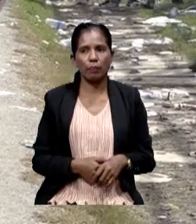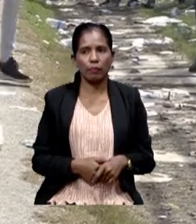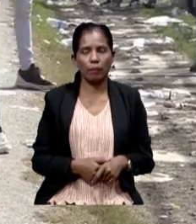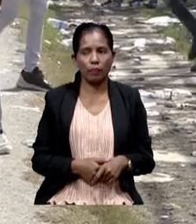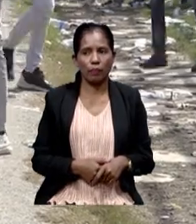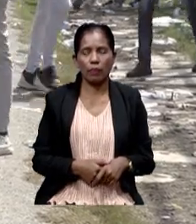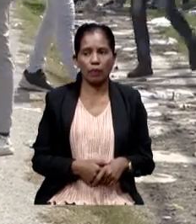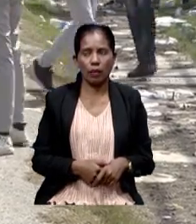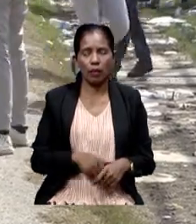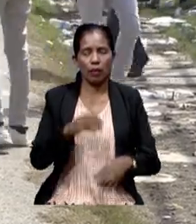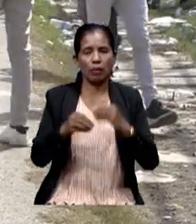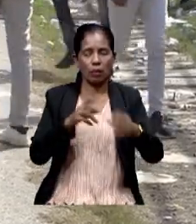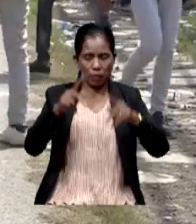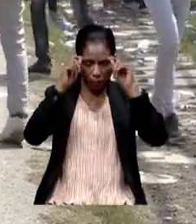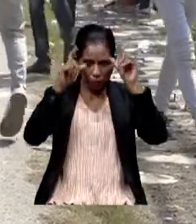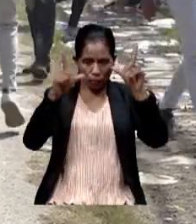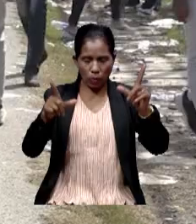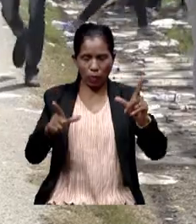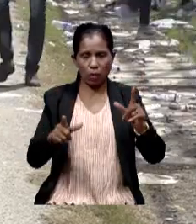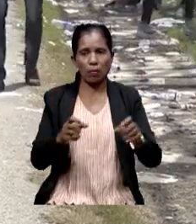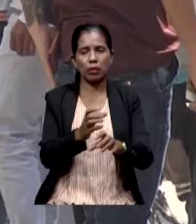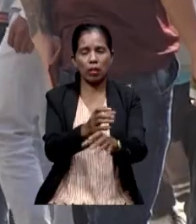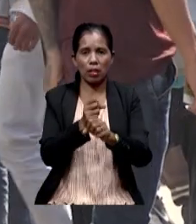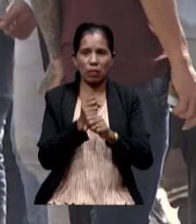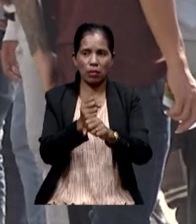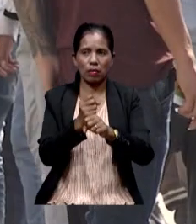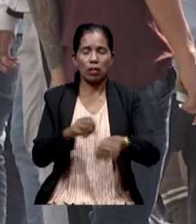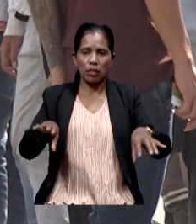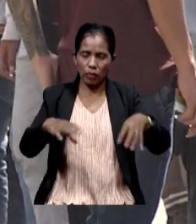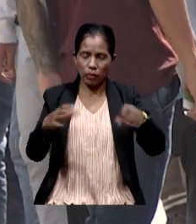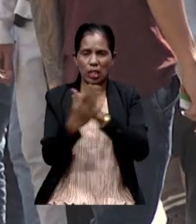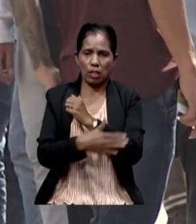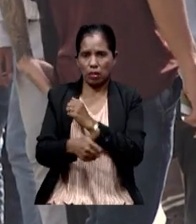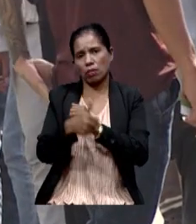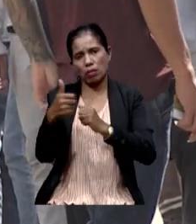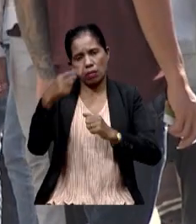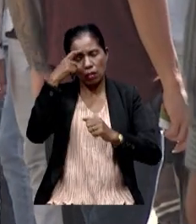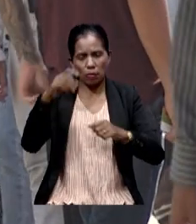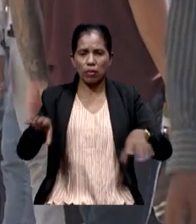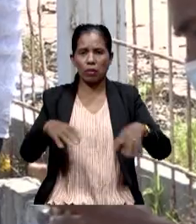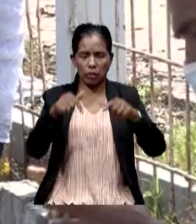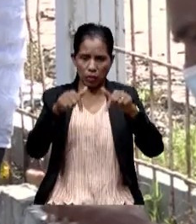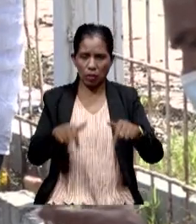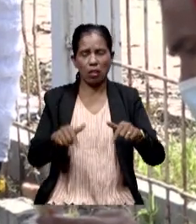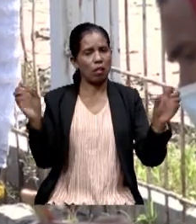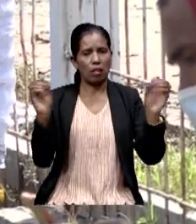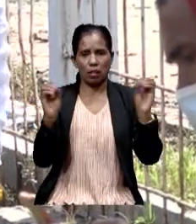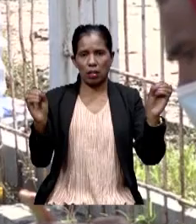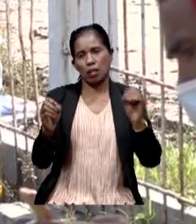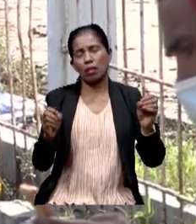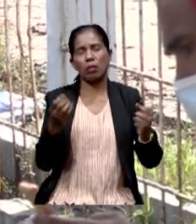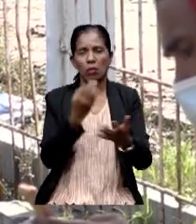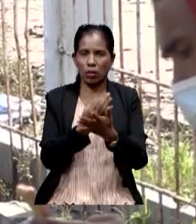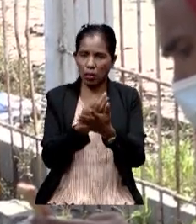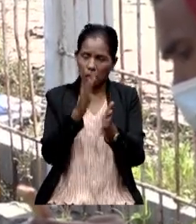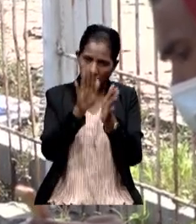Relaciona o Timor-Leste barak makadau maluho di trata dokumentu atau ba servisu ia rai liur, tambah servisu ia rai laran la iha. No salario mínimo